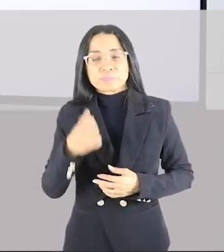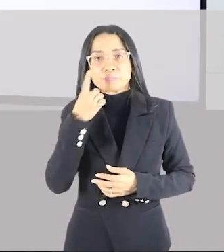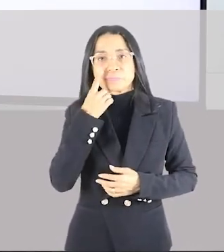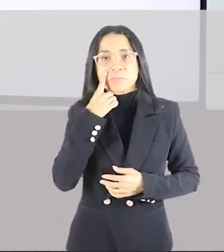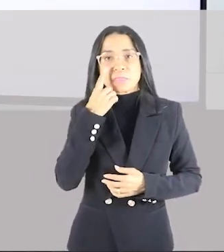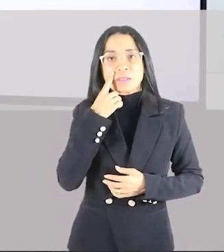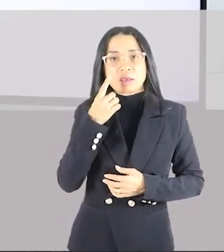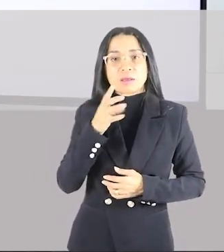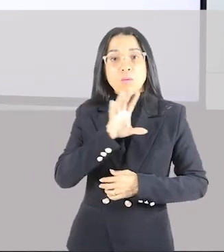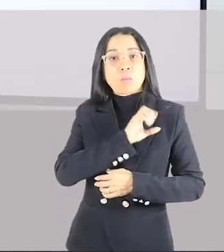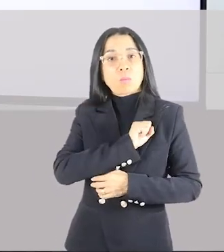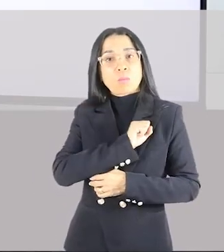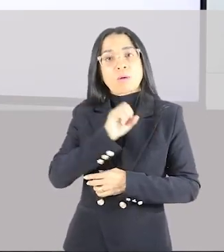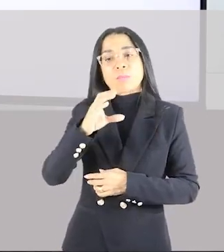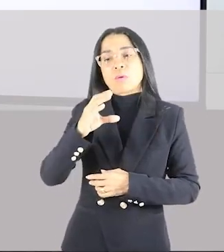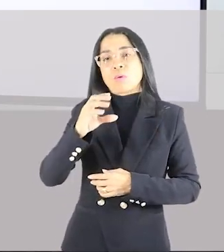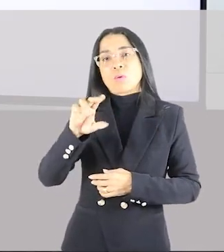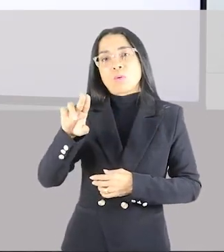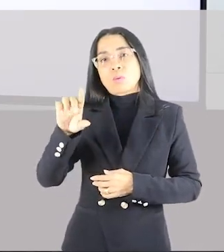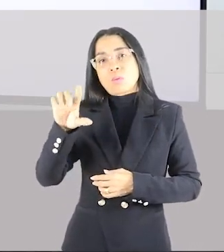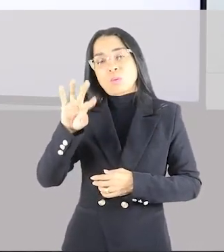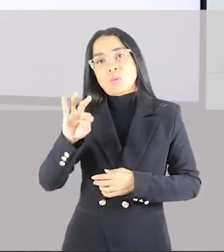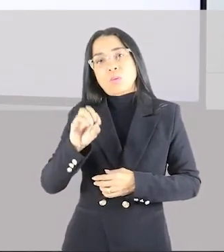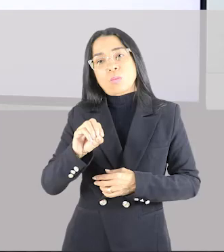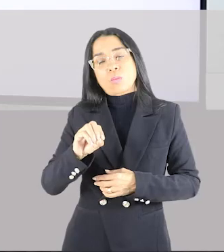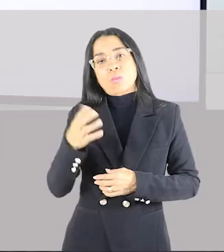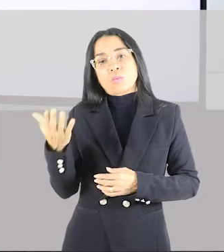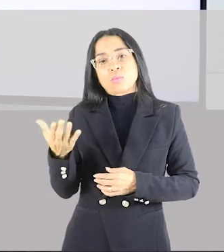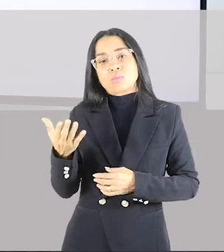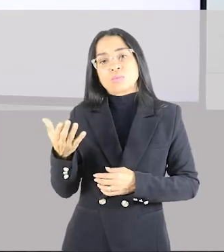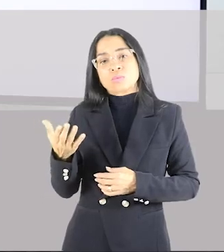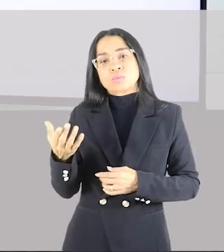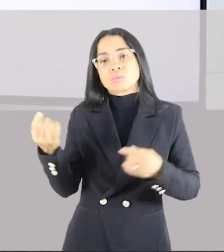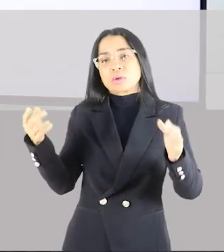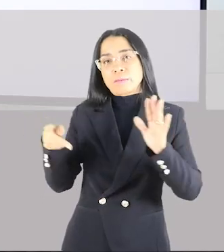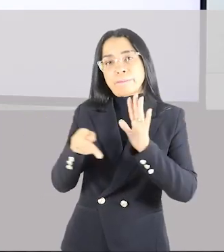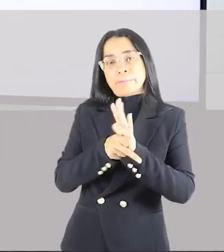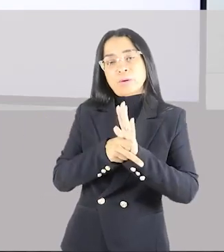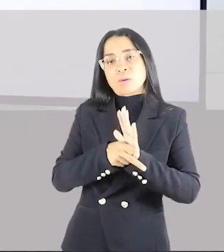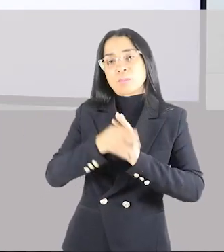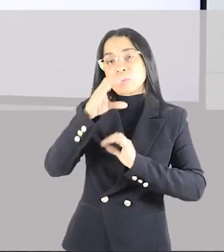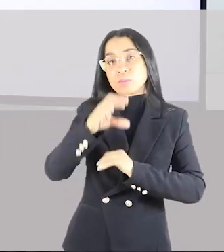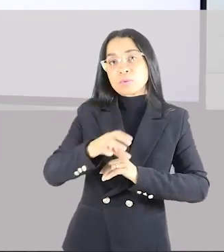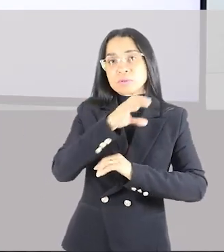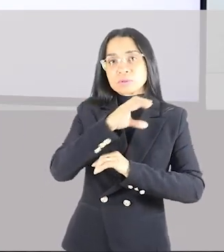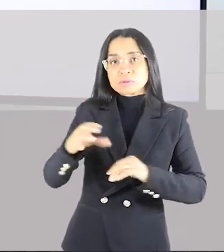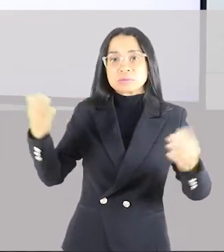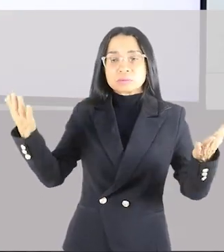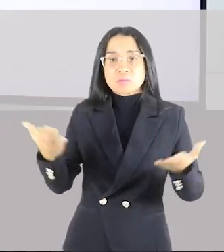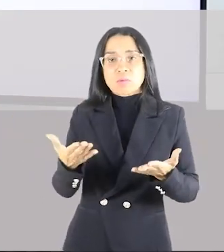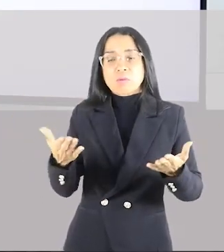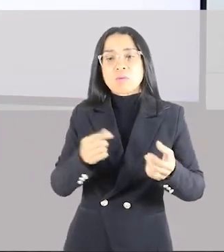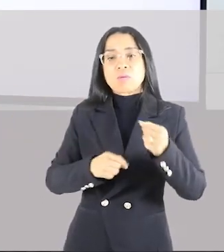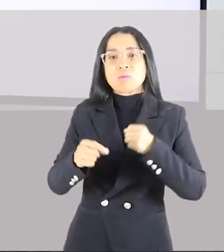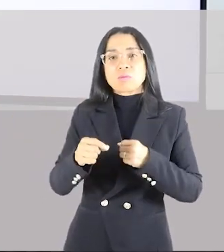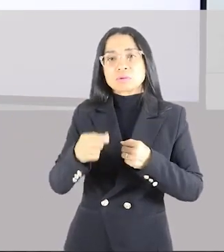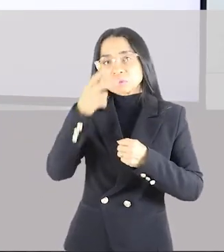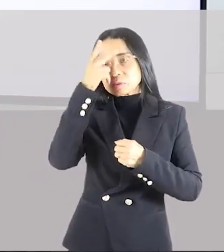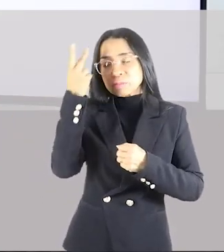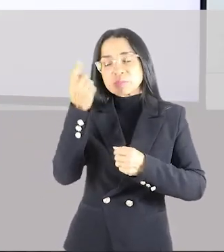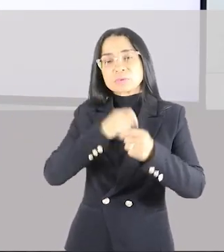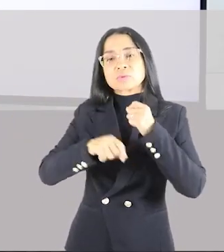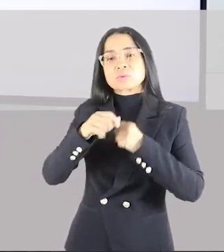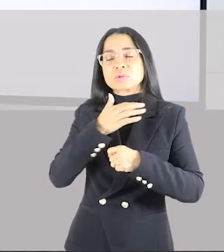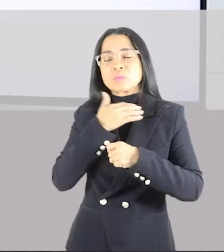esse culto, né, que é tão inerente ao cristianismo, por exemplo, hoje, né, das pessoas ao morrerem ir para um